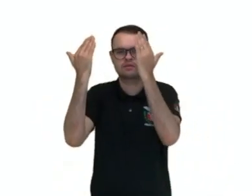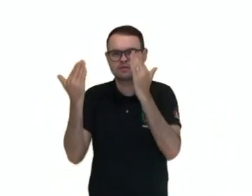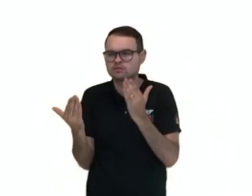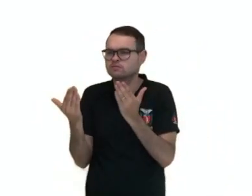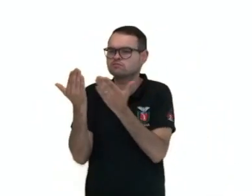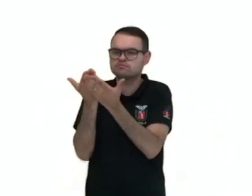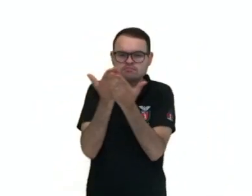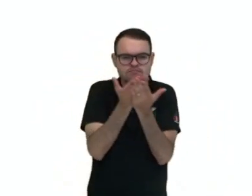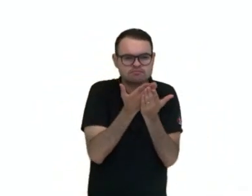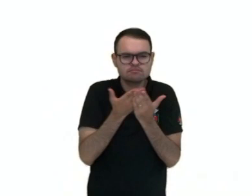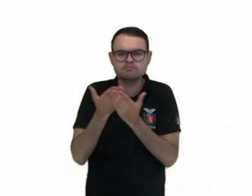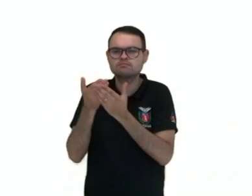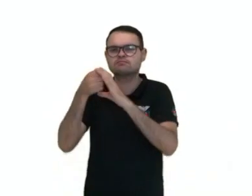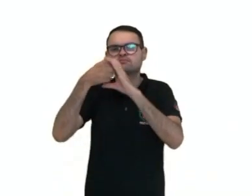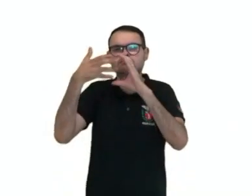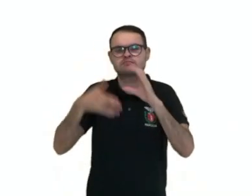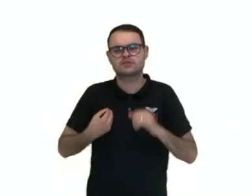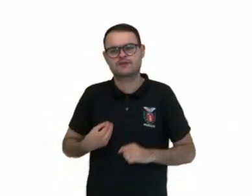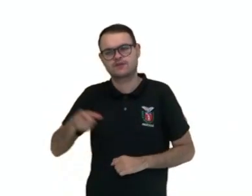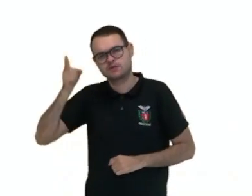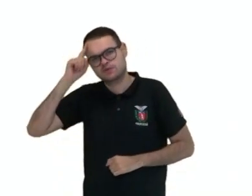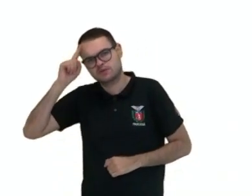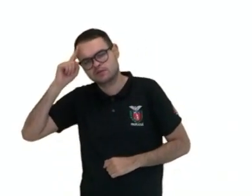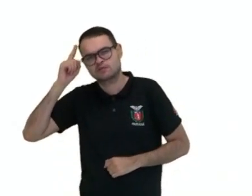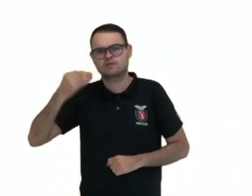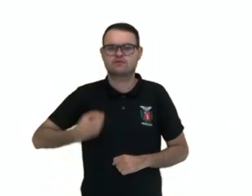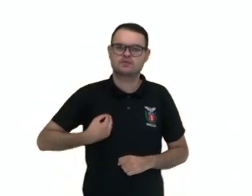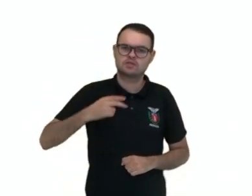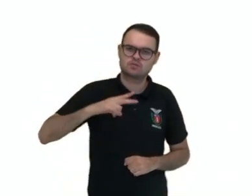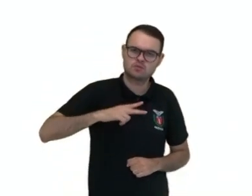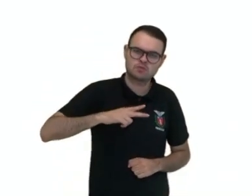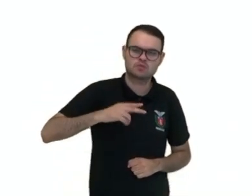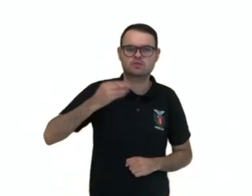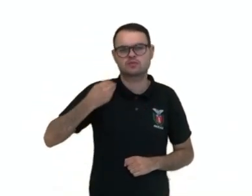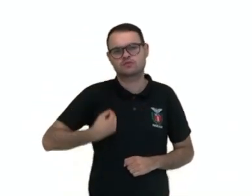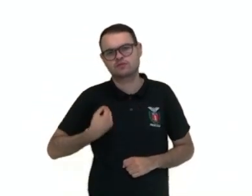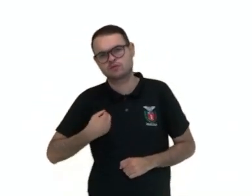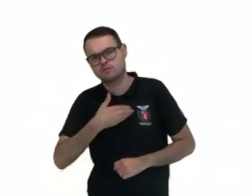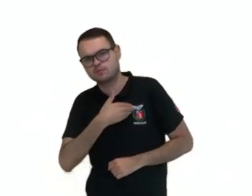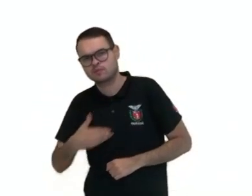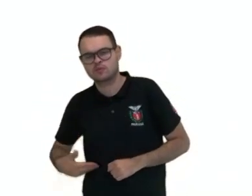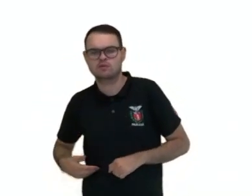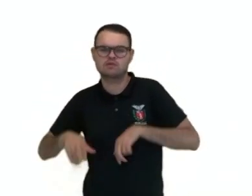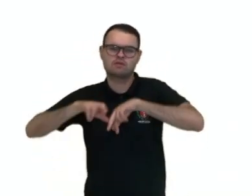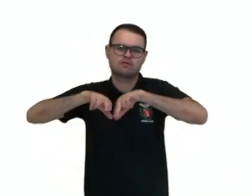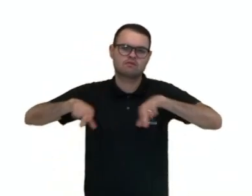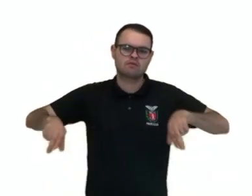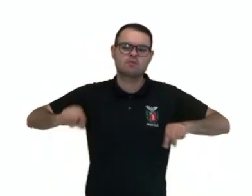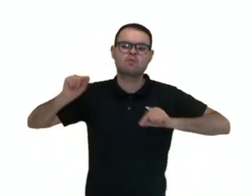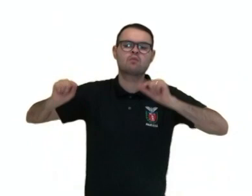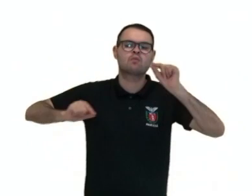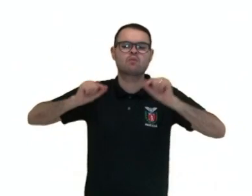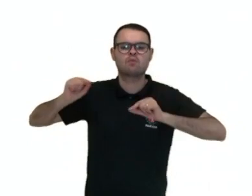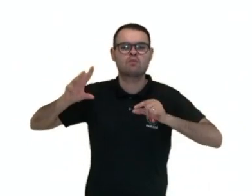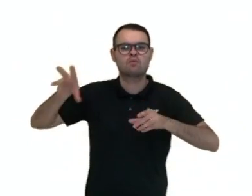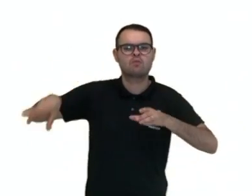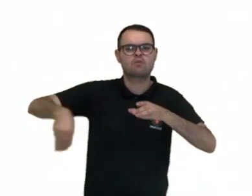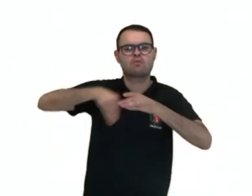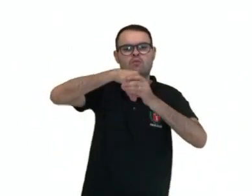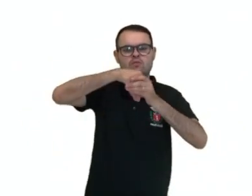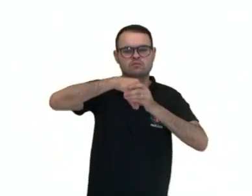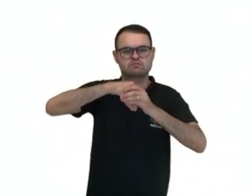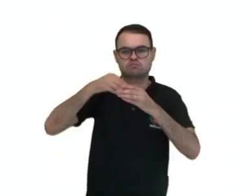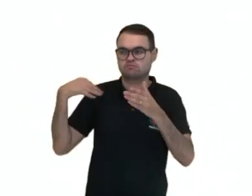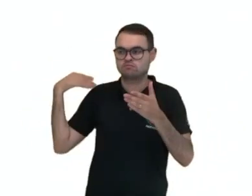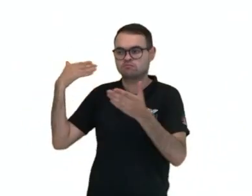vida cotidiana, da vida pública, da vida privada, dos períodos para o qual essas ações estavam inseridas,